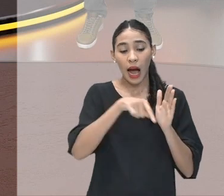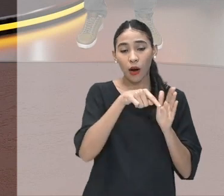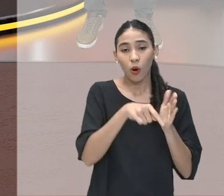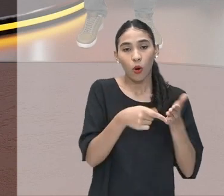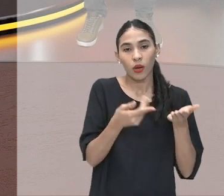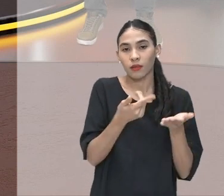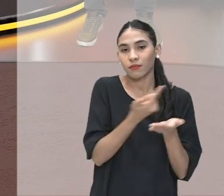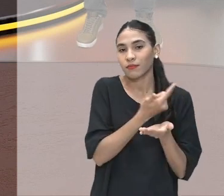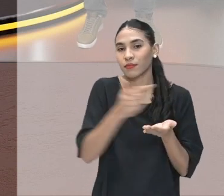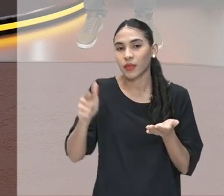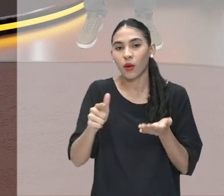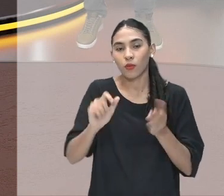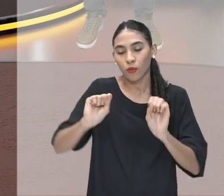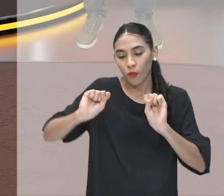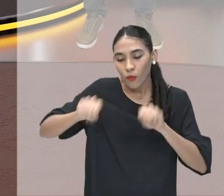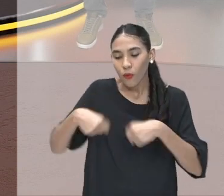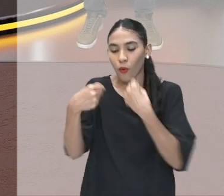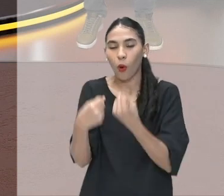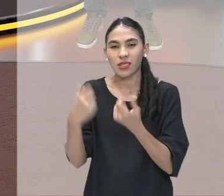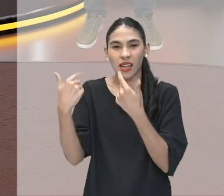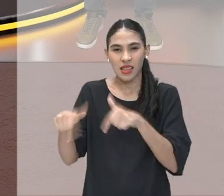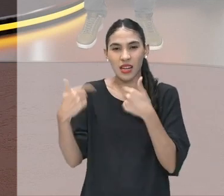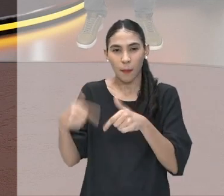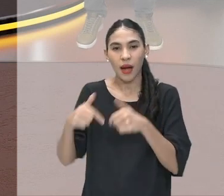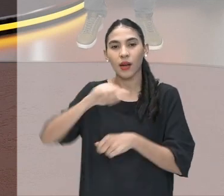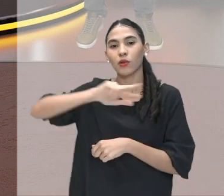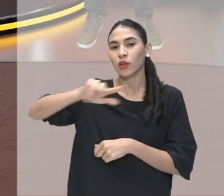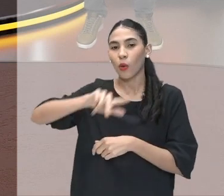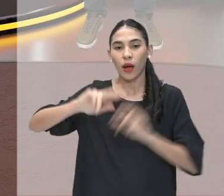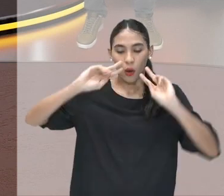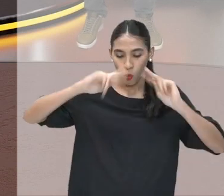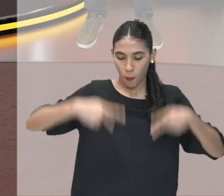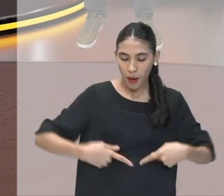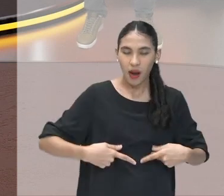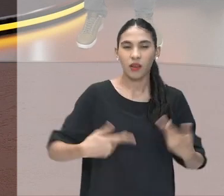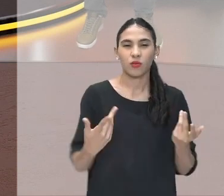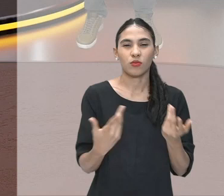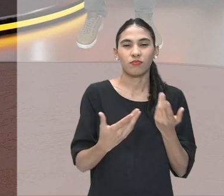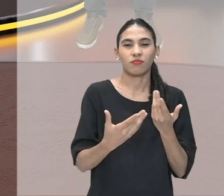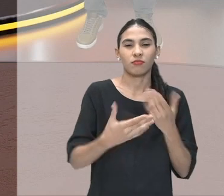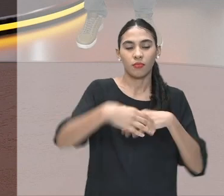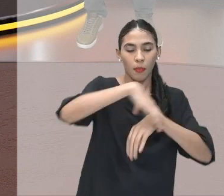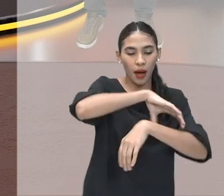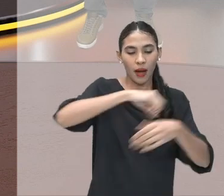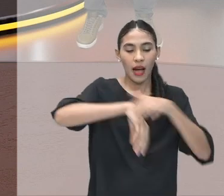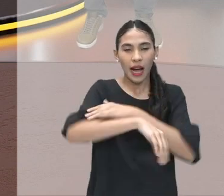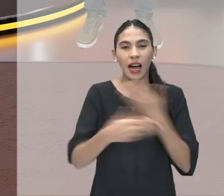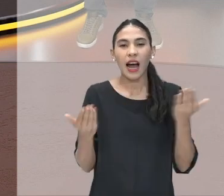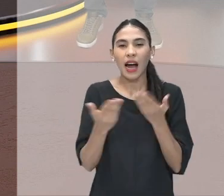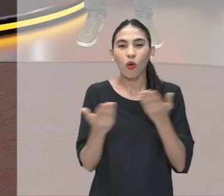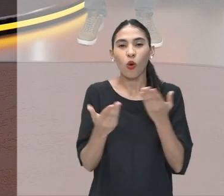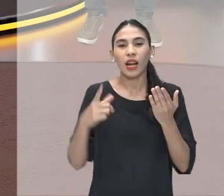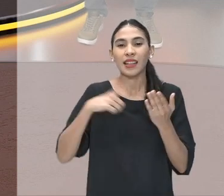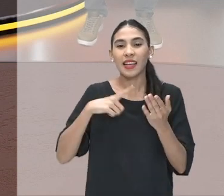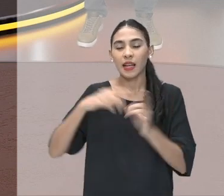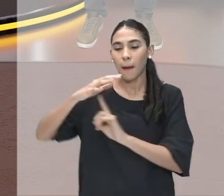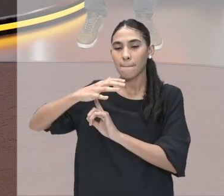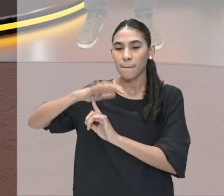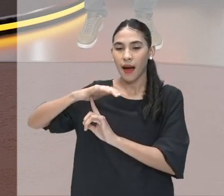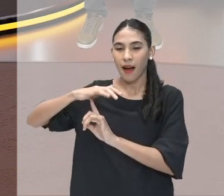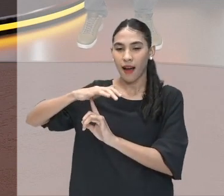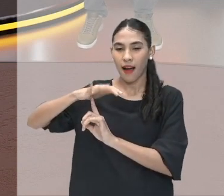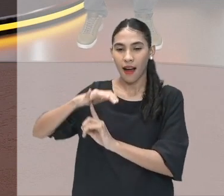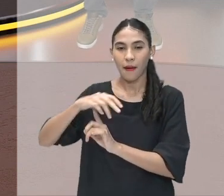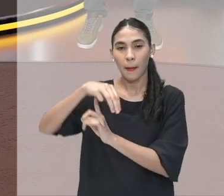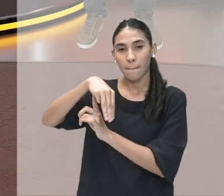de trabalho que vai gerar a produção não é mais a força humana, a mão humana, mas a força da máquina. Nós vamos usar então